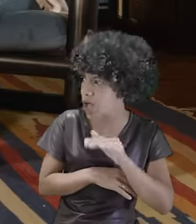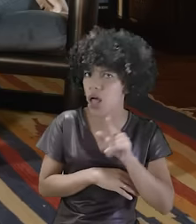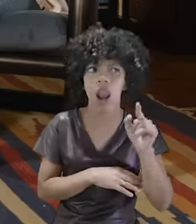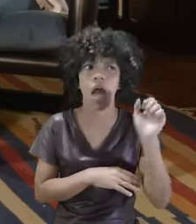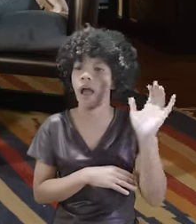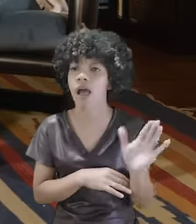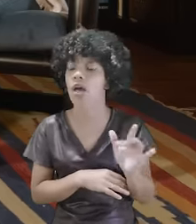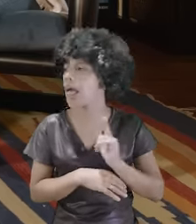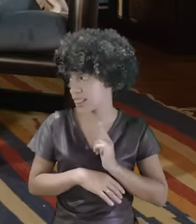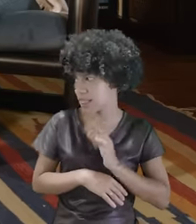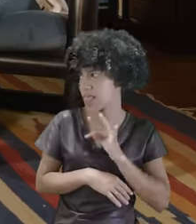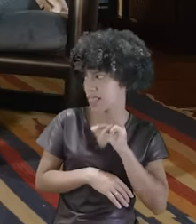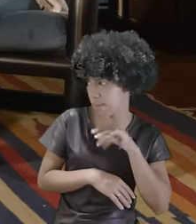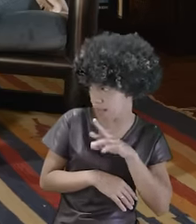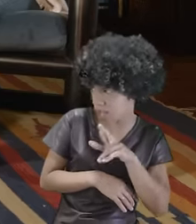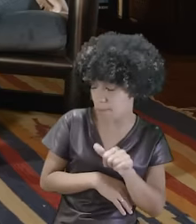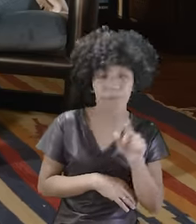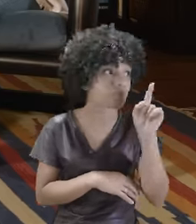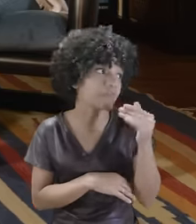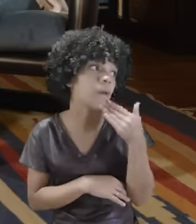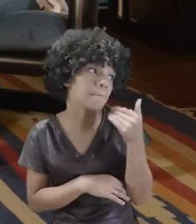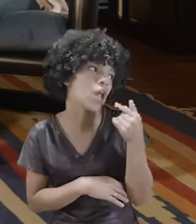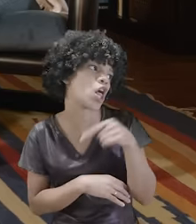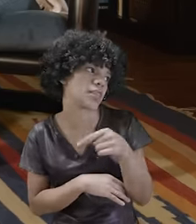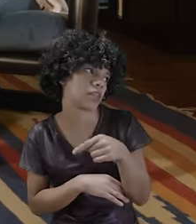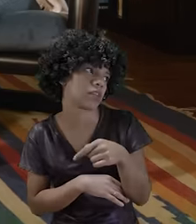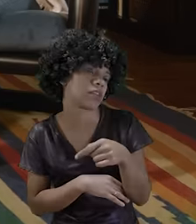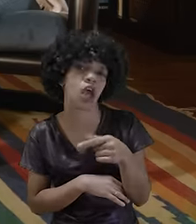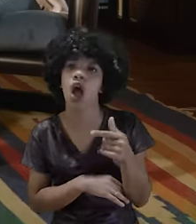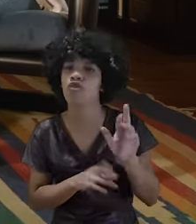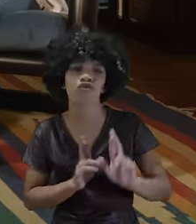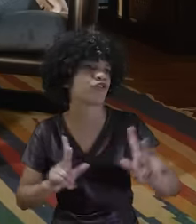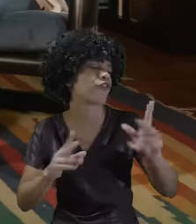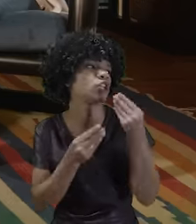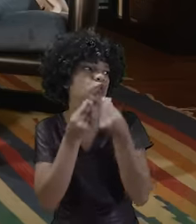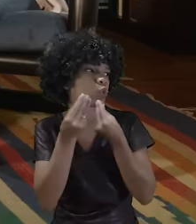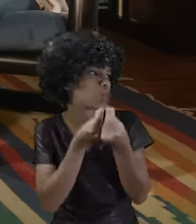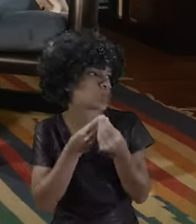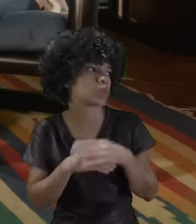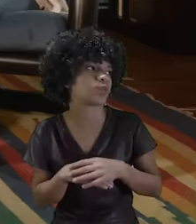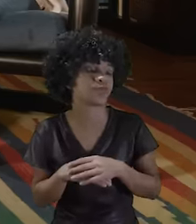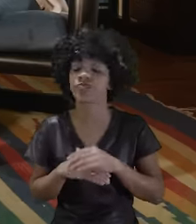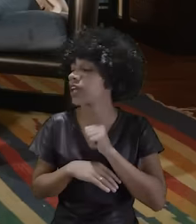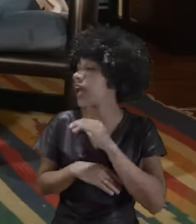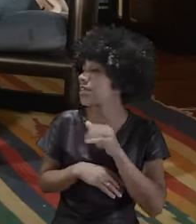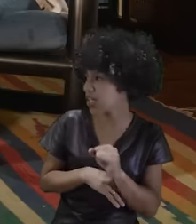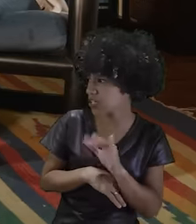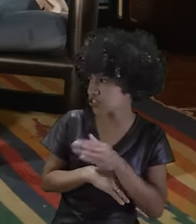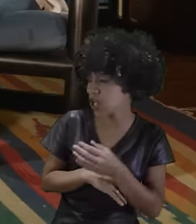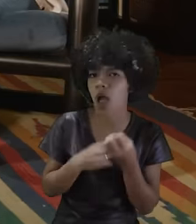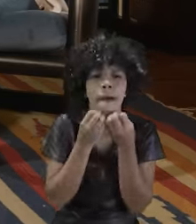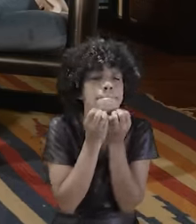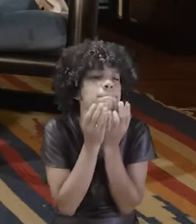lá tem que tomar né Então bora lá melhor daqui outro gosto a